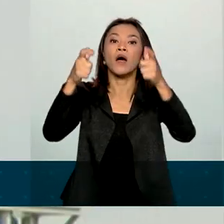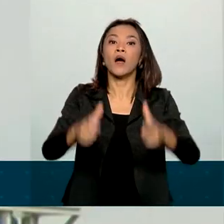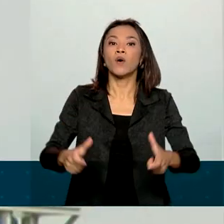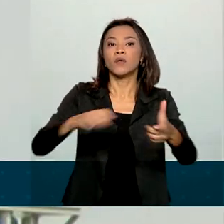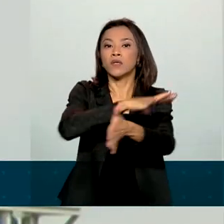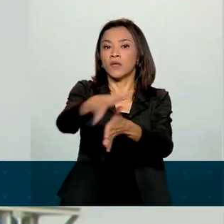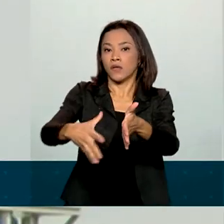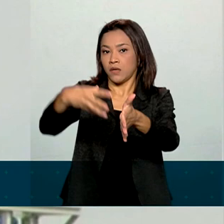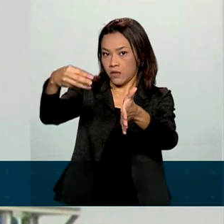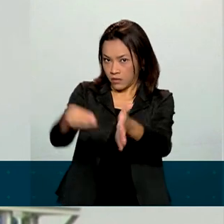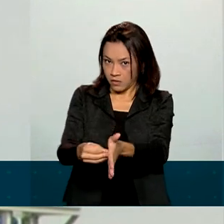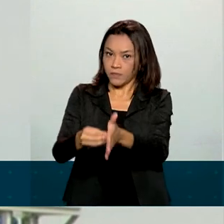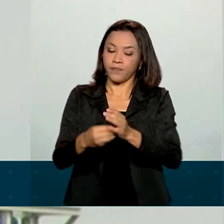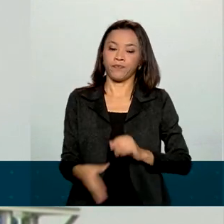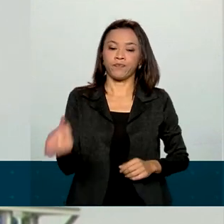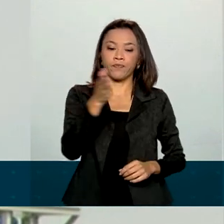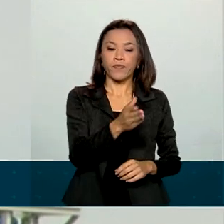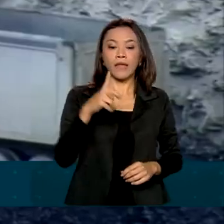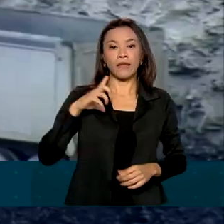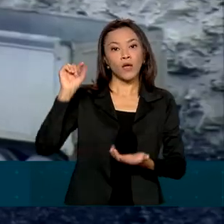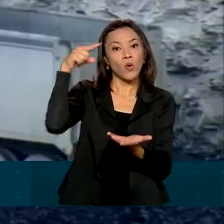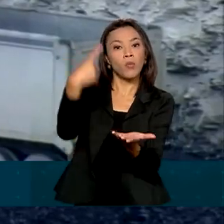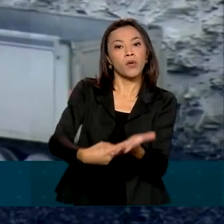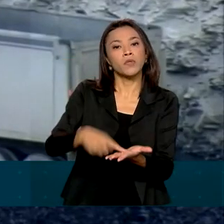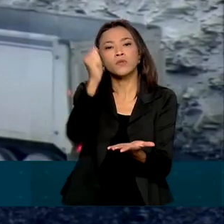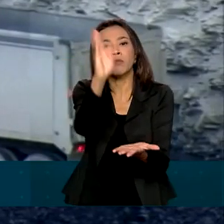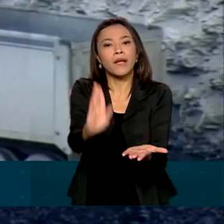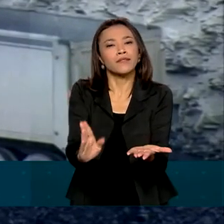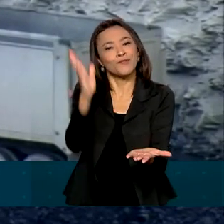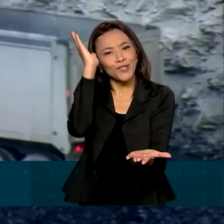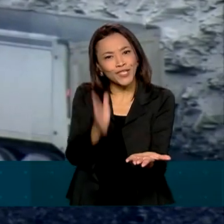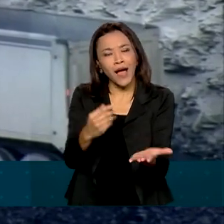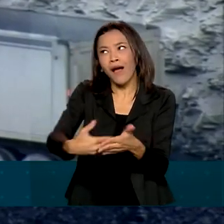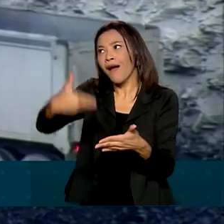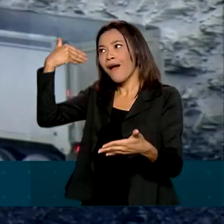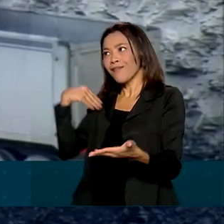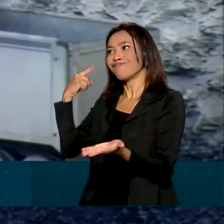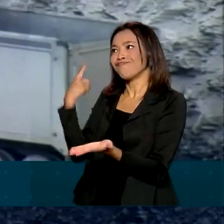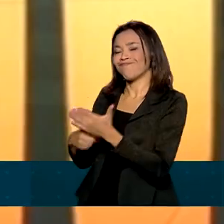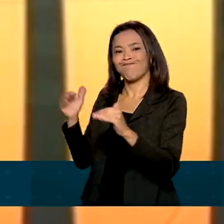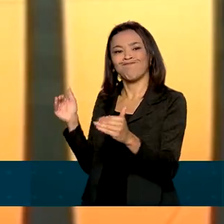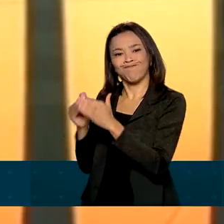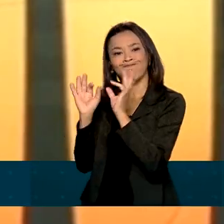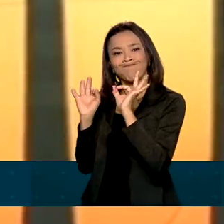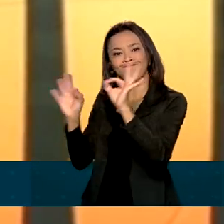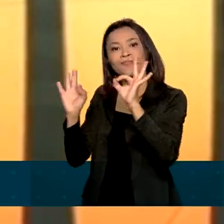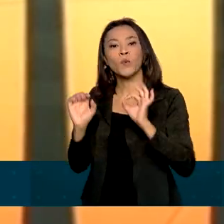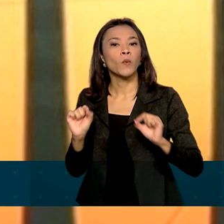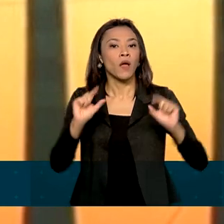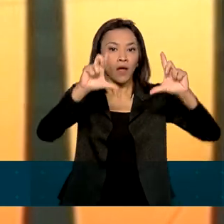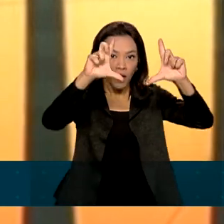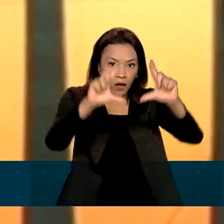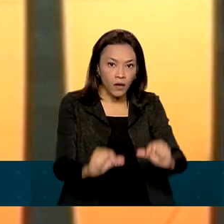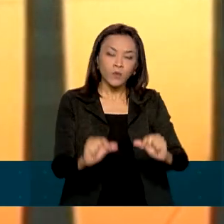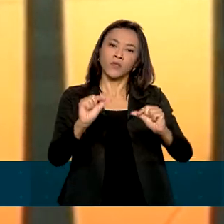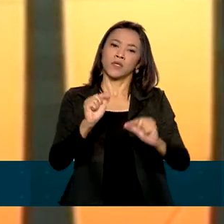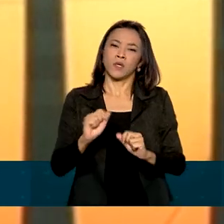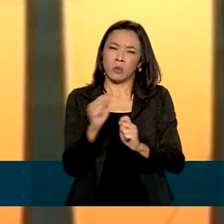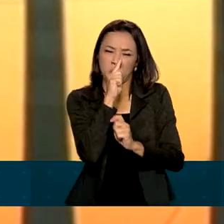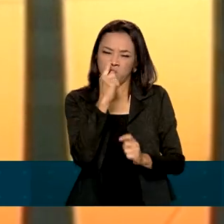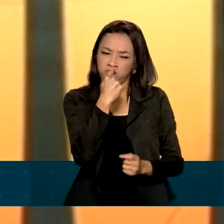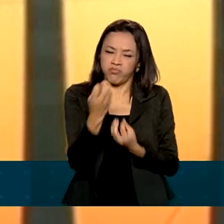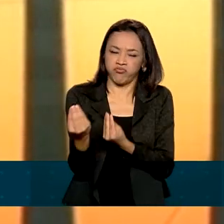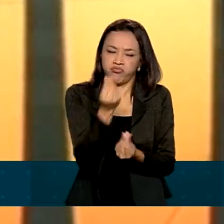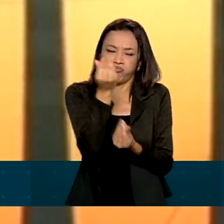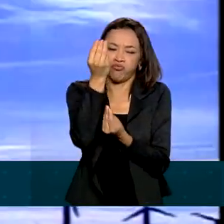Também estão entre os compromissos do Brasil firmados na COP26 a redução das emissões em 50%